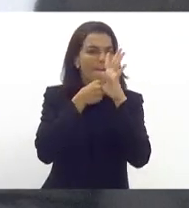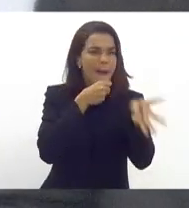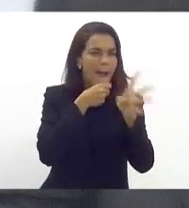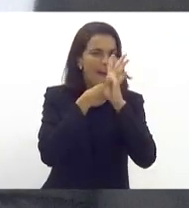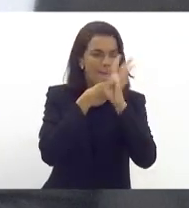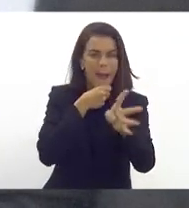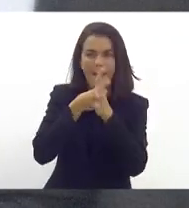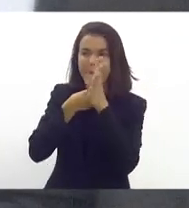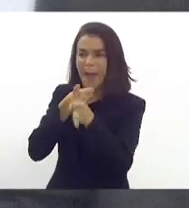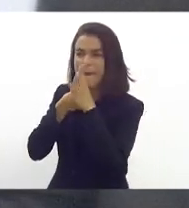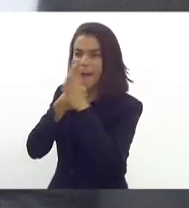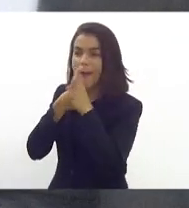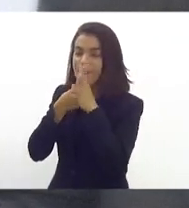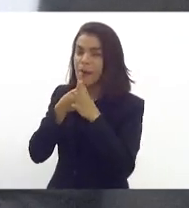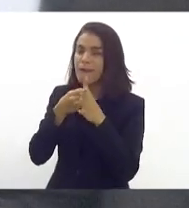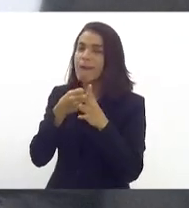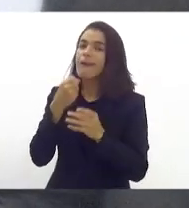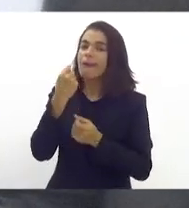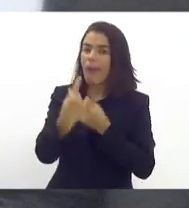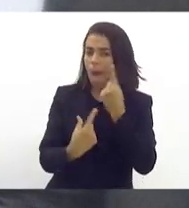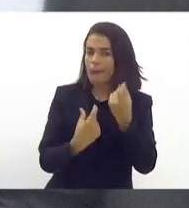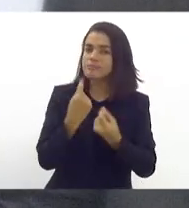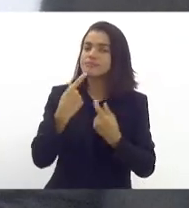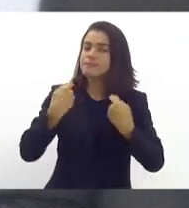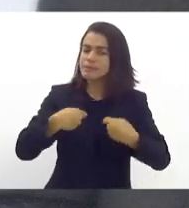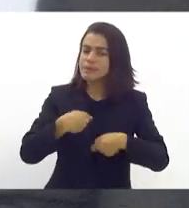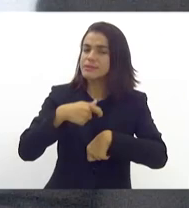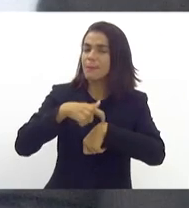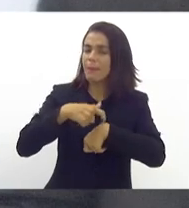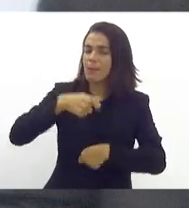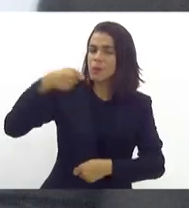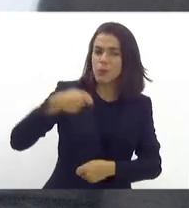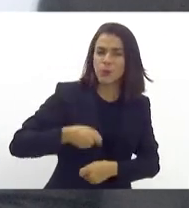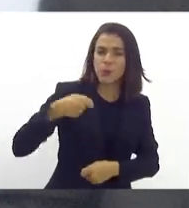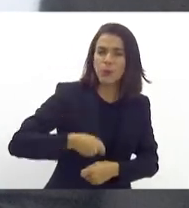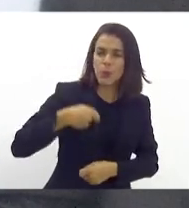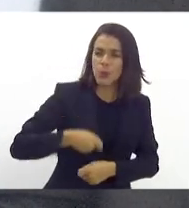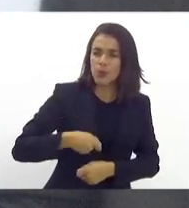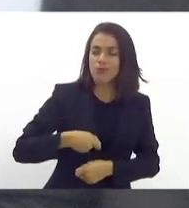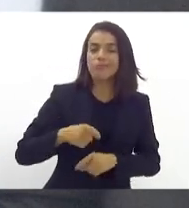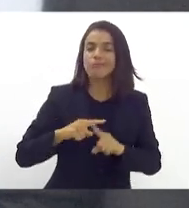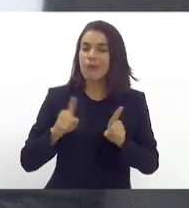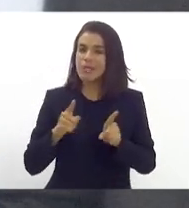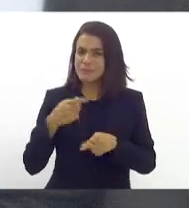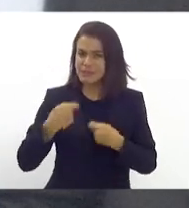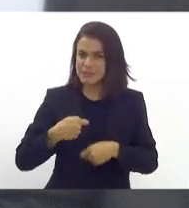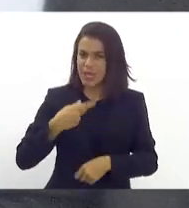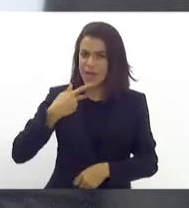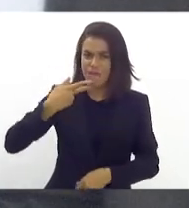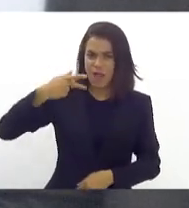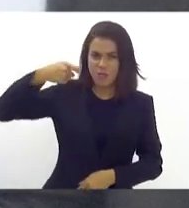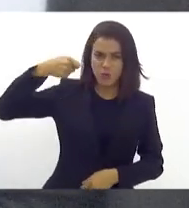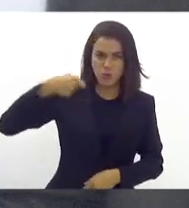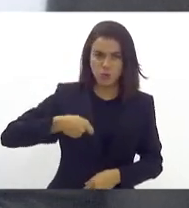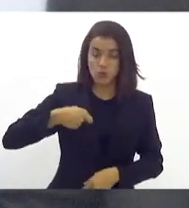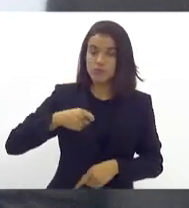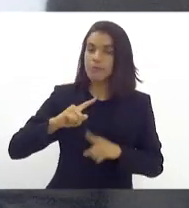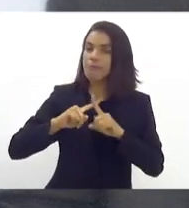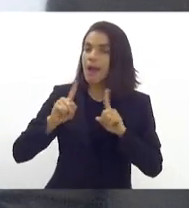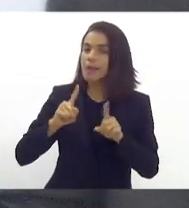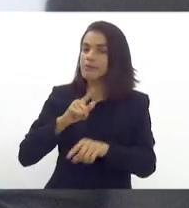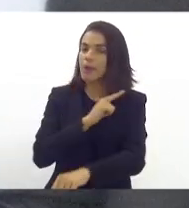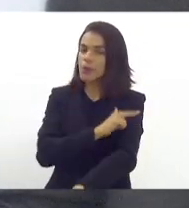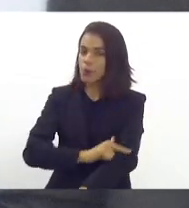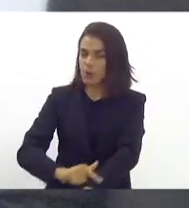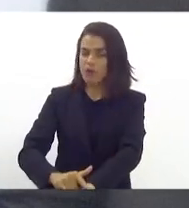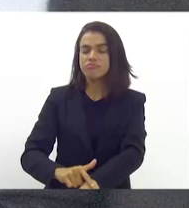em algum momento nós precisamos ter um debate duro e se precisar falar de maneira dura com educação com nós